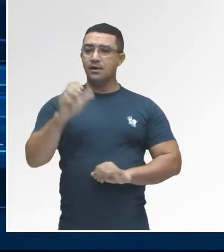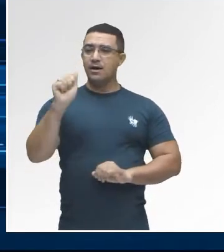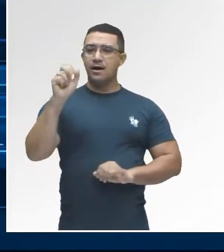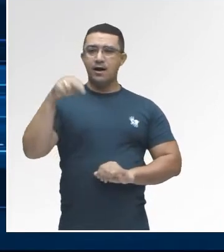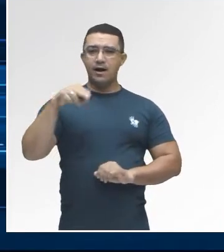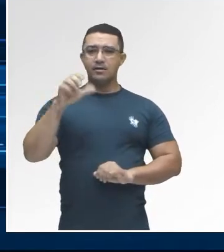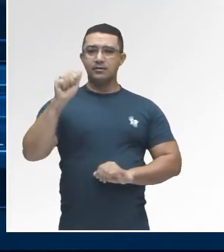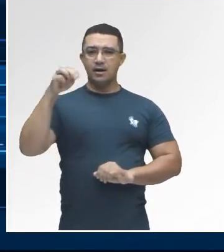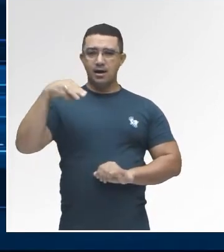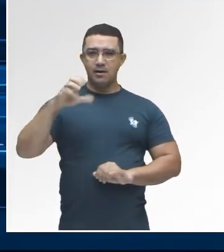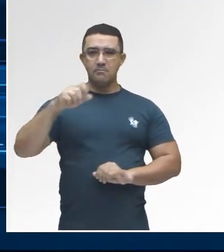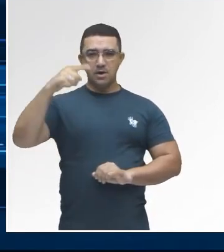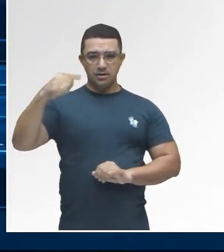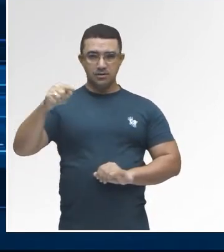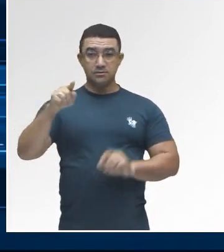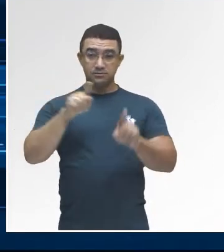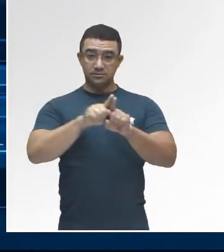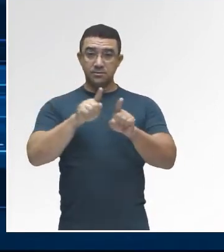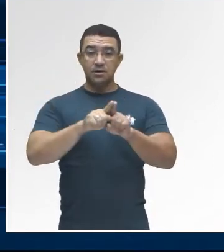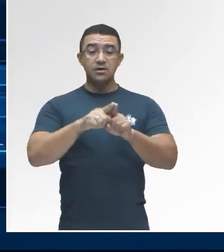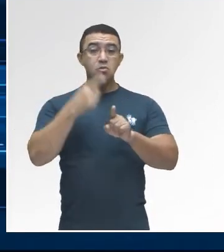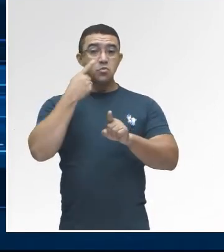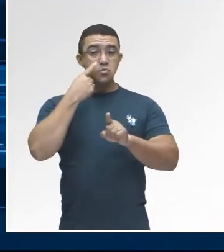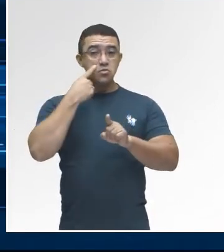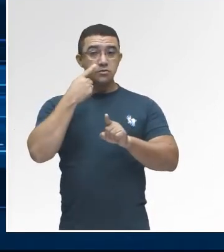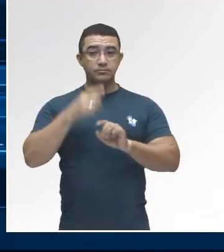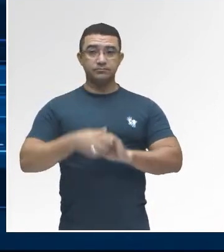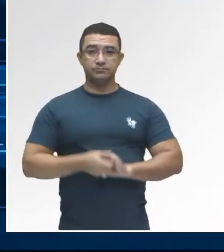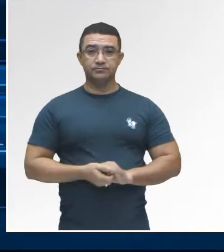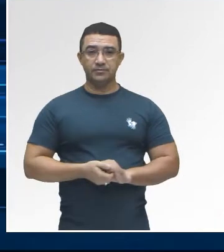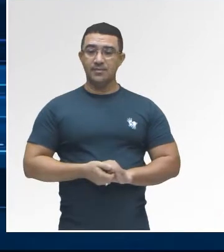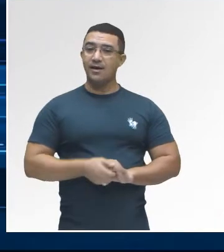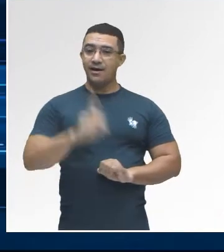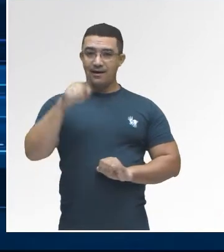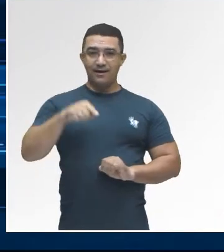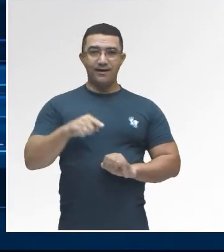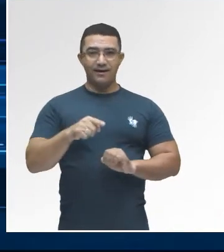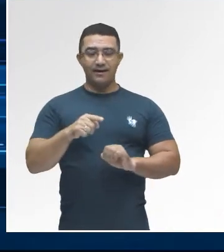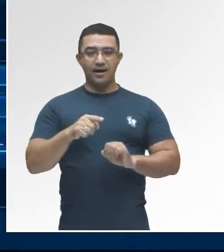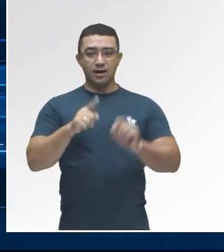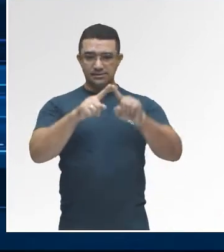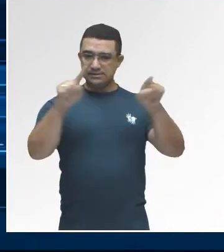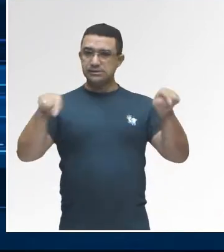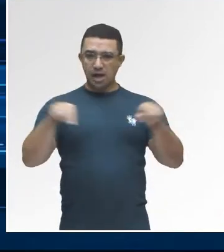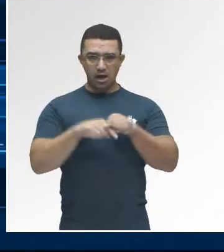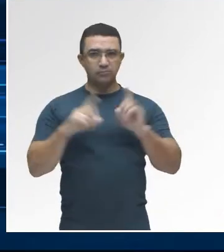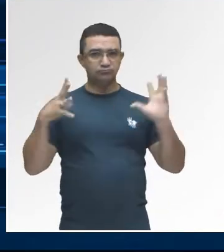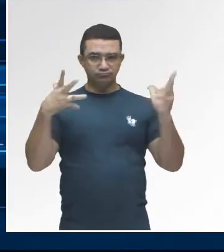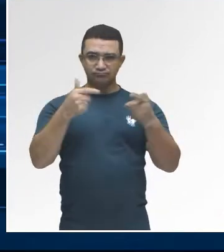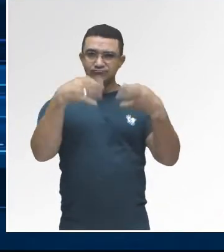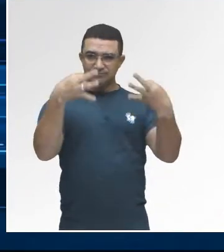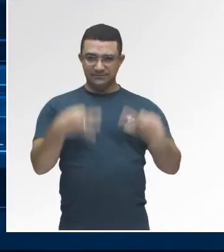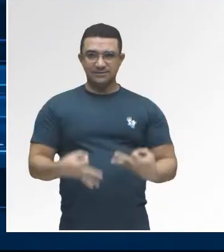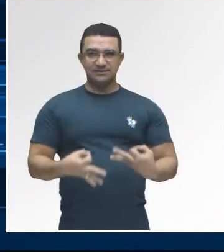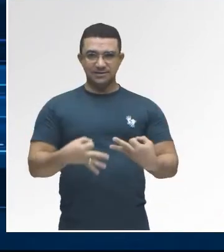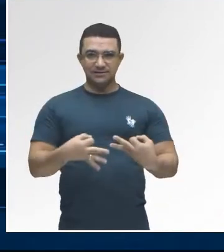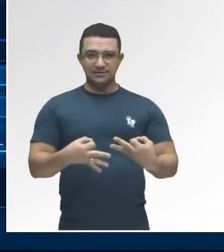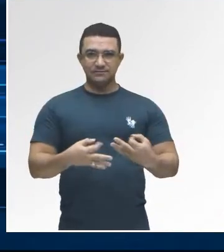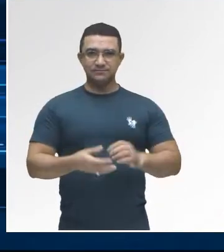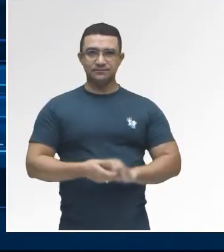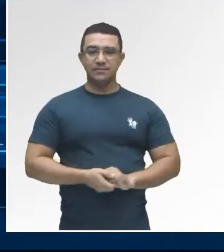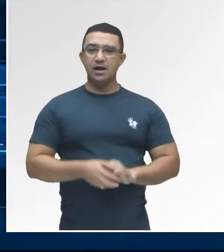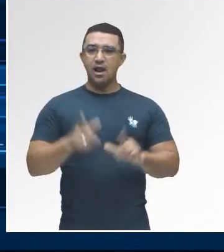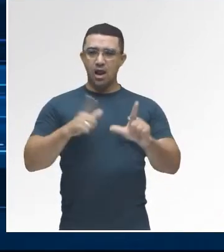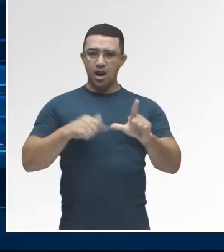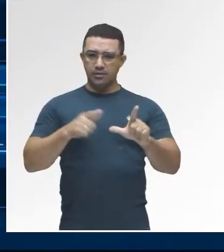também. Vamos ver qual é a resposta correta? Então, as turmas acertaram, né? Letter B, letra B,